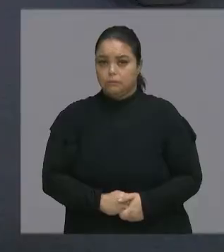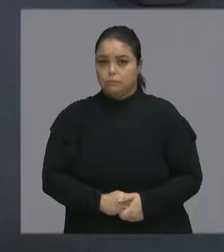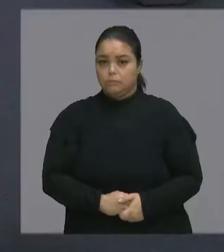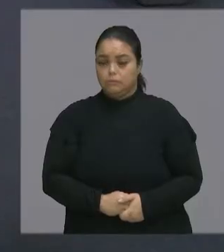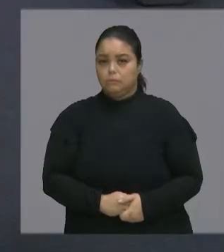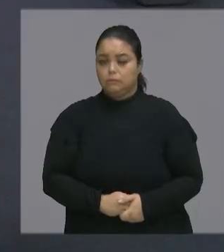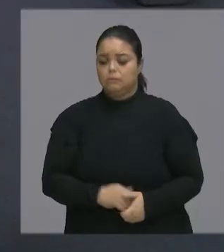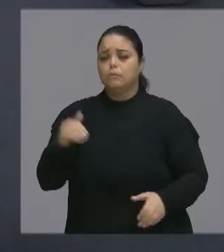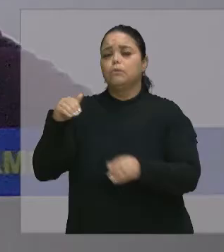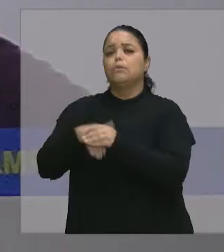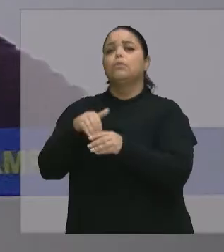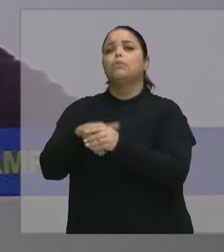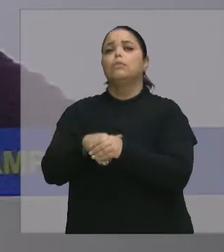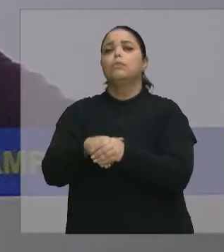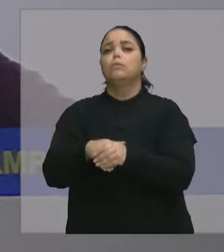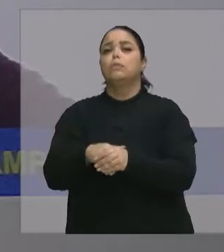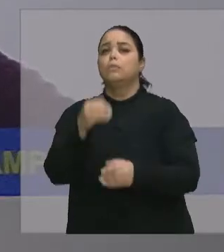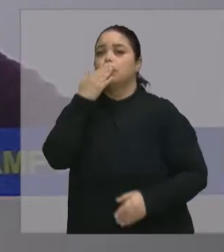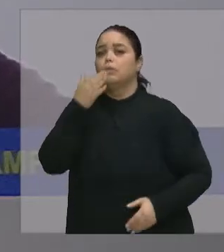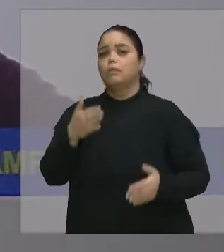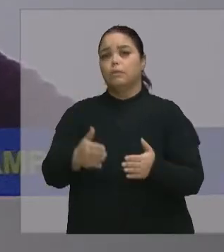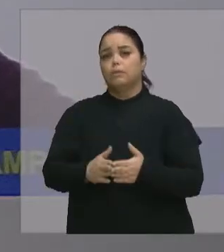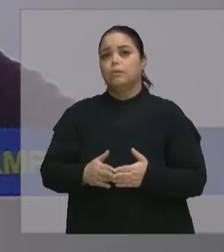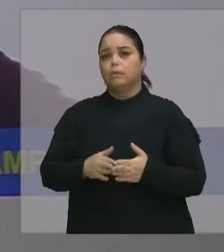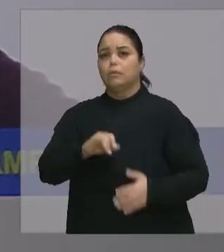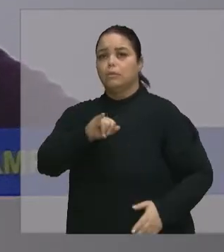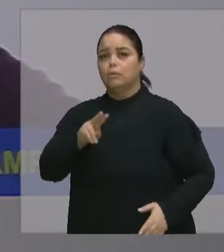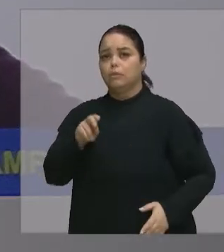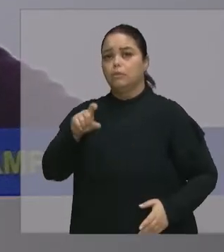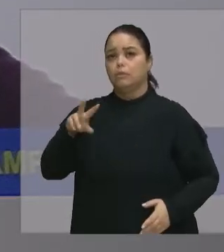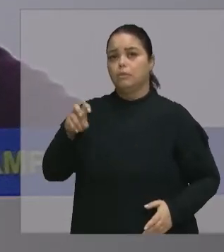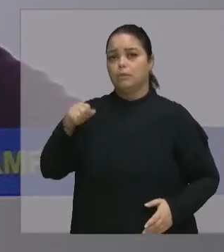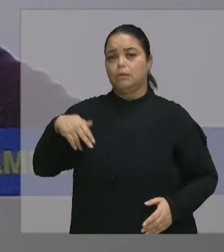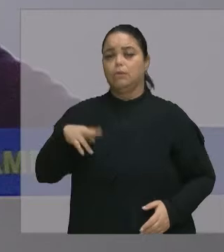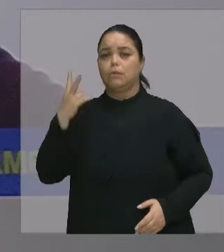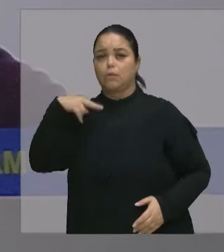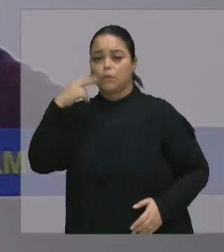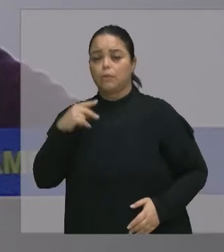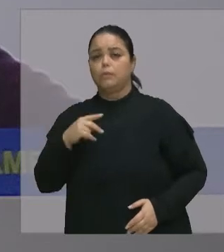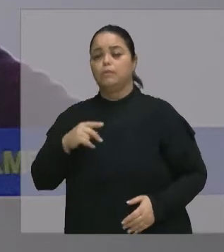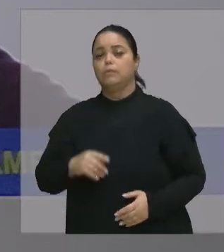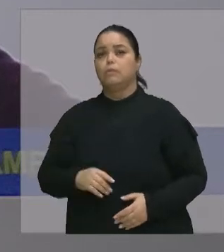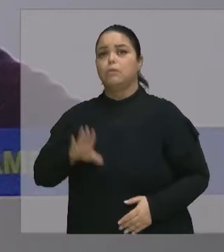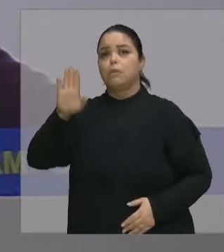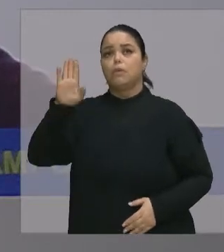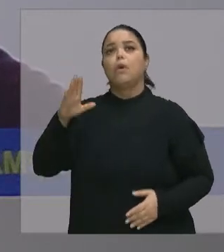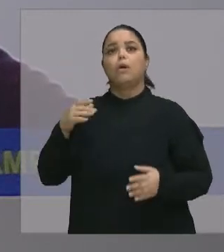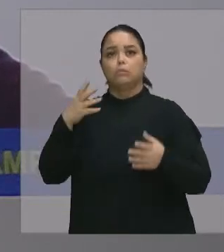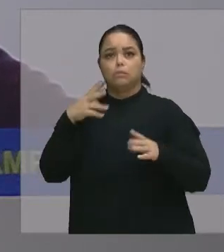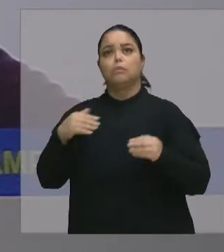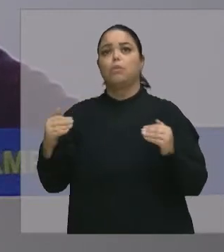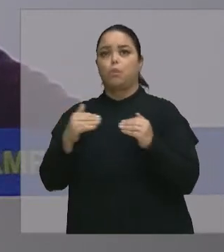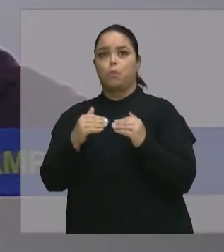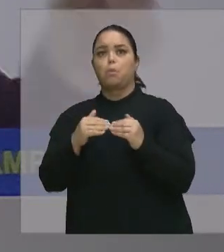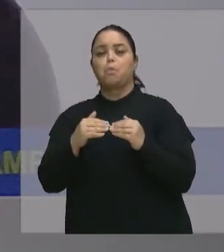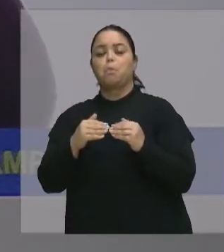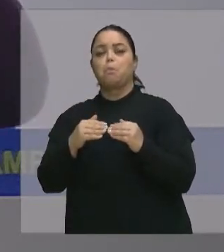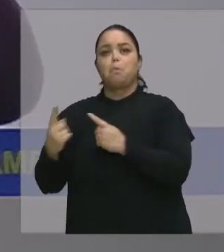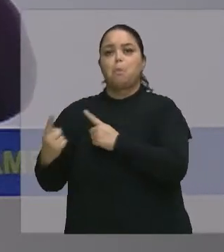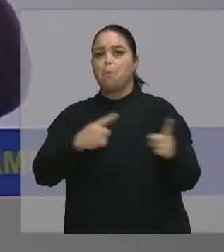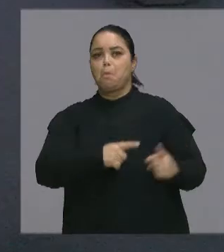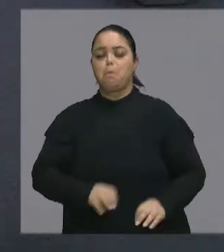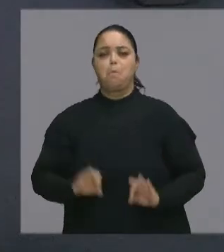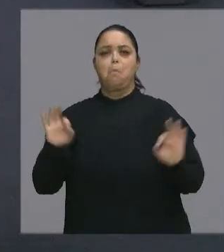Em votação, o pedido verbal do vereador Juvenil Silvério. Vereadores favoráveis permaneçam como estão, os contrários se manifestem.